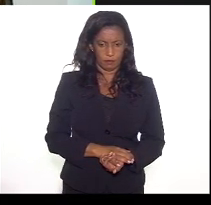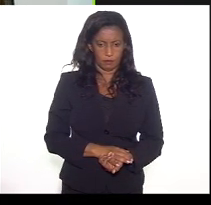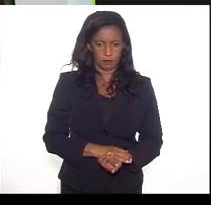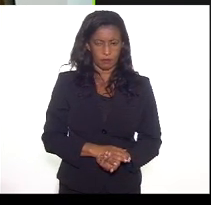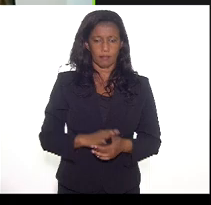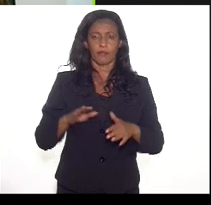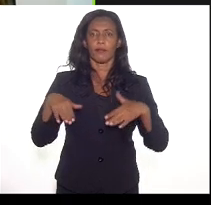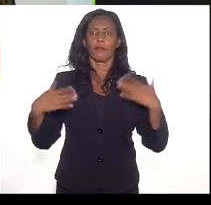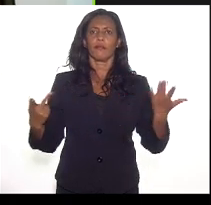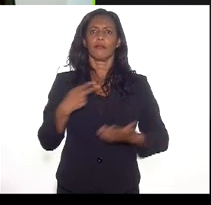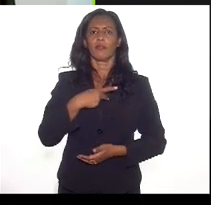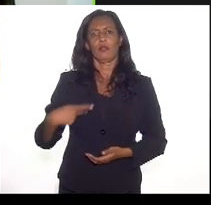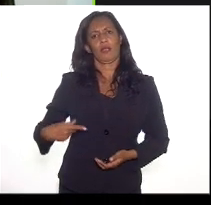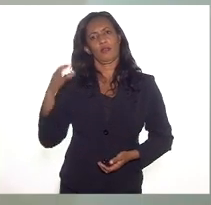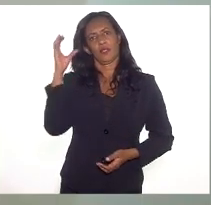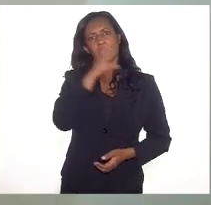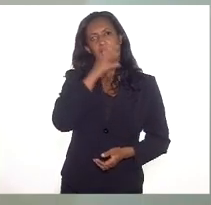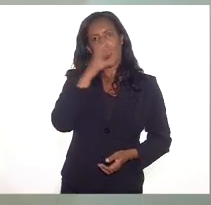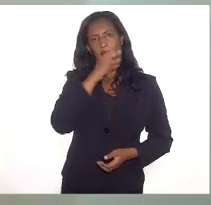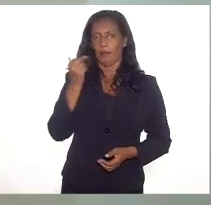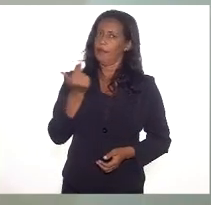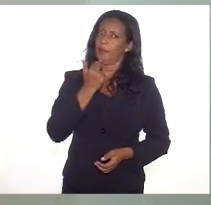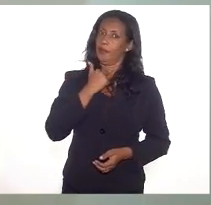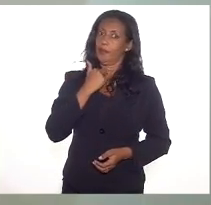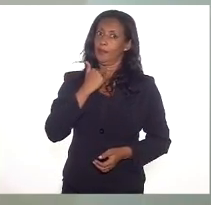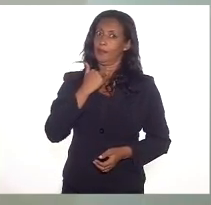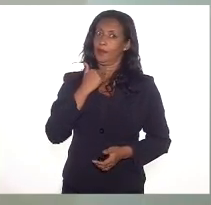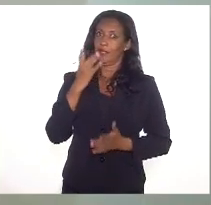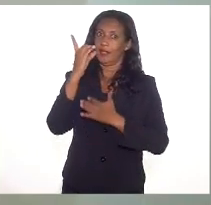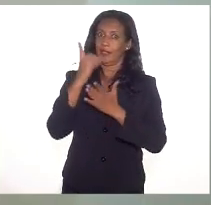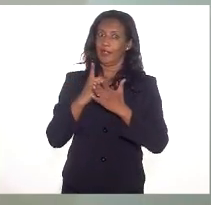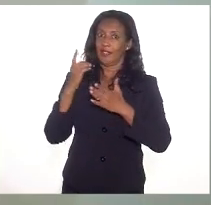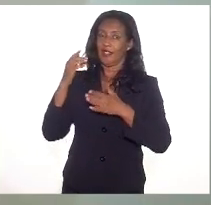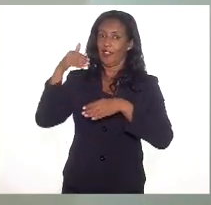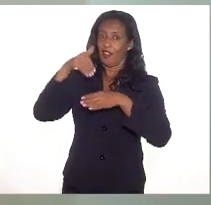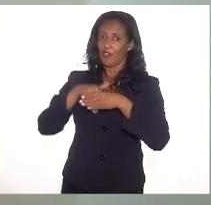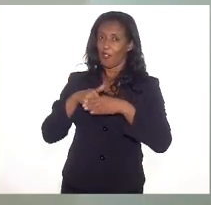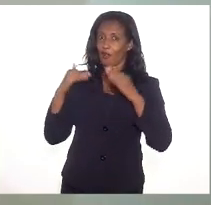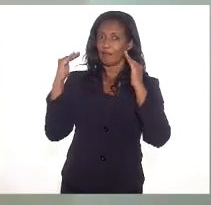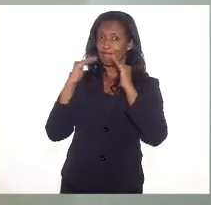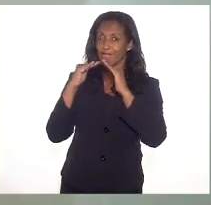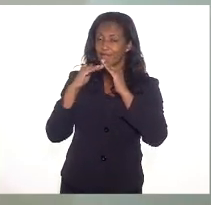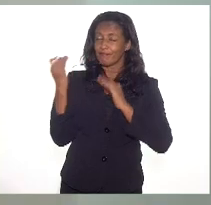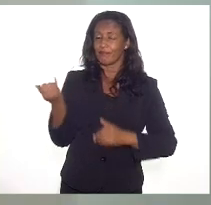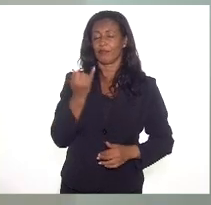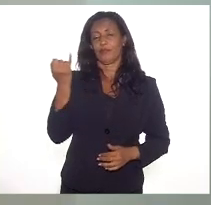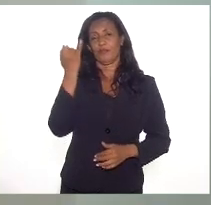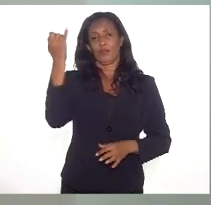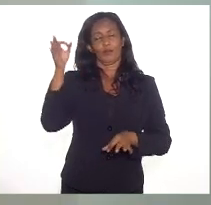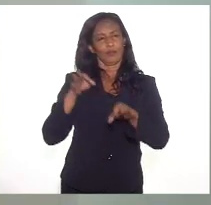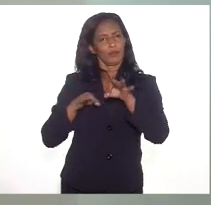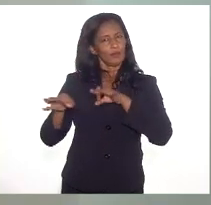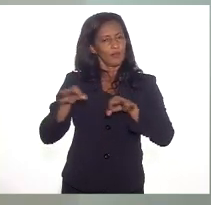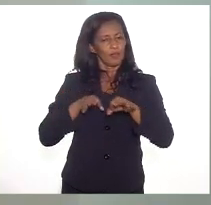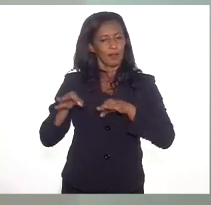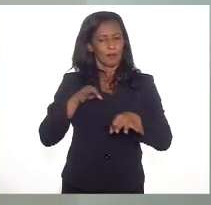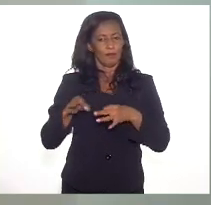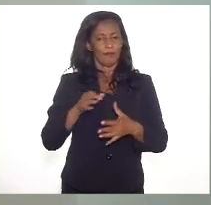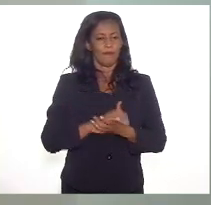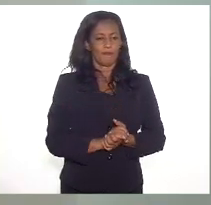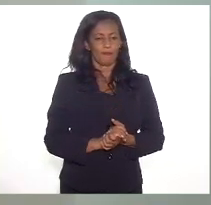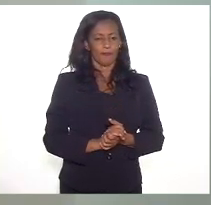Senhor presidente, serei breve, mas não poderia deixar de declarar o voto favorável a esse tão importante projeto